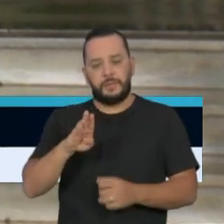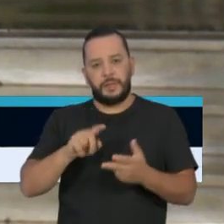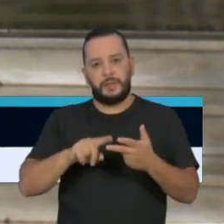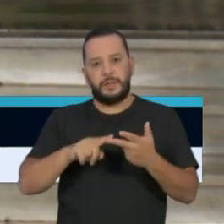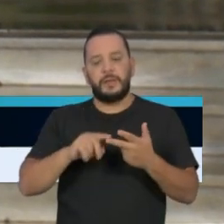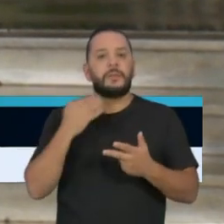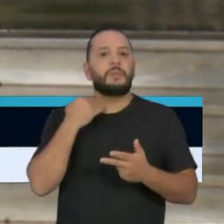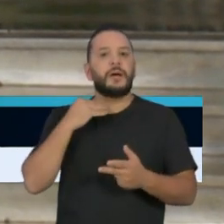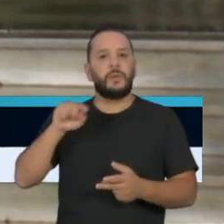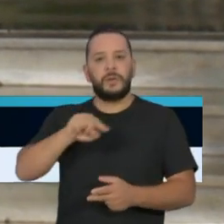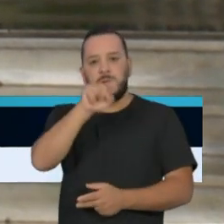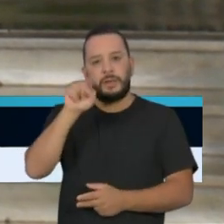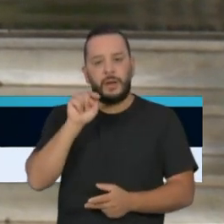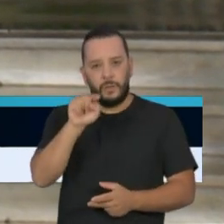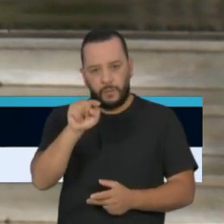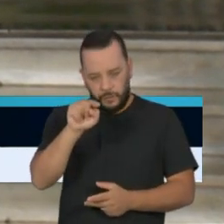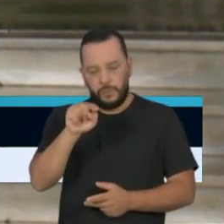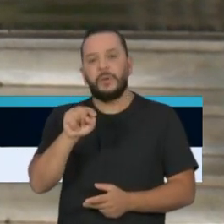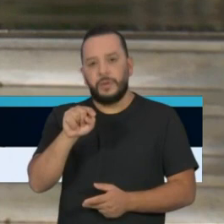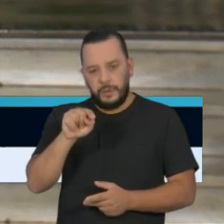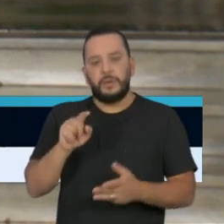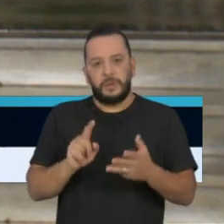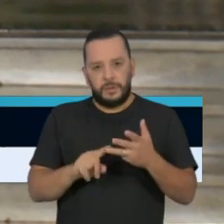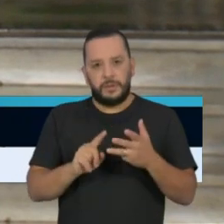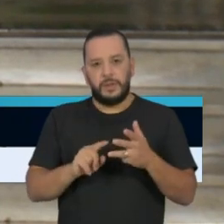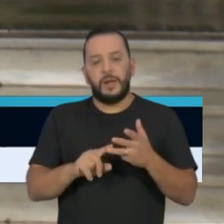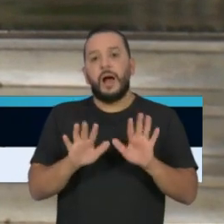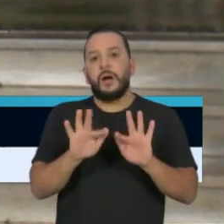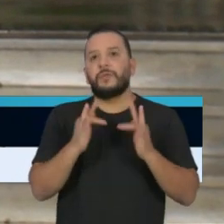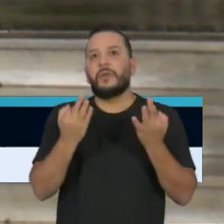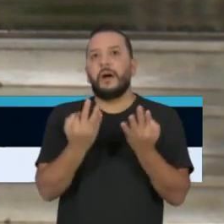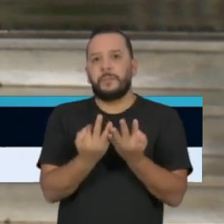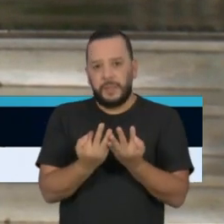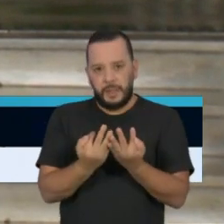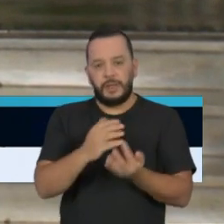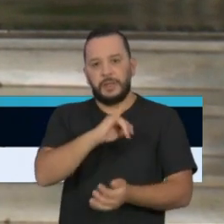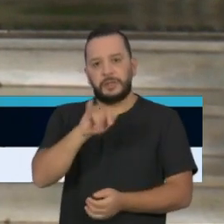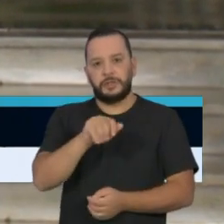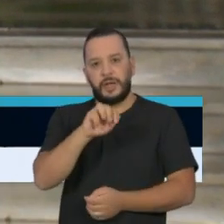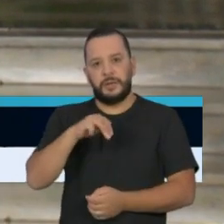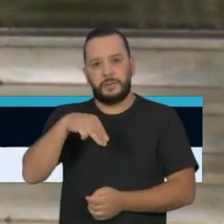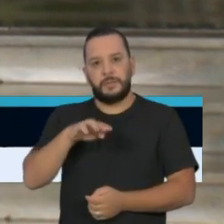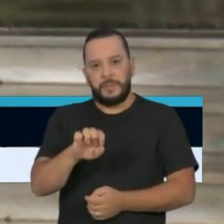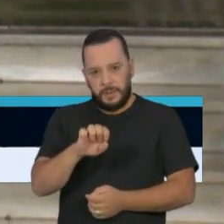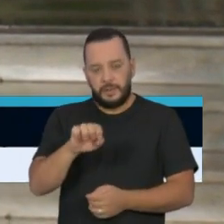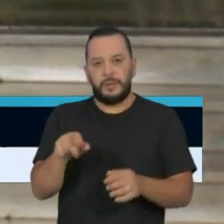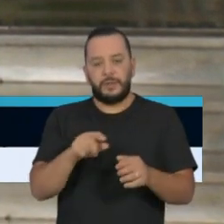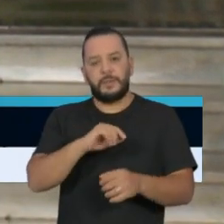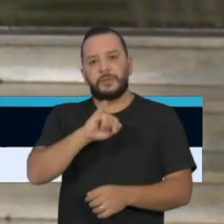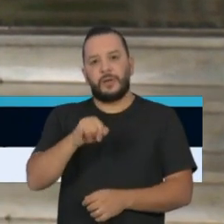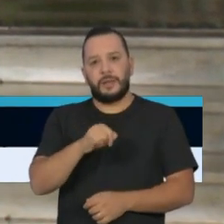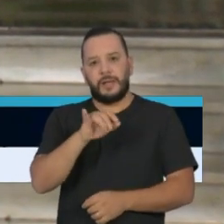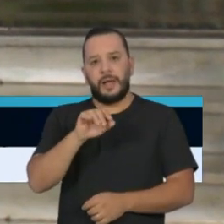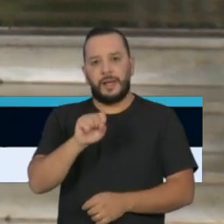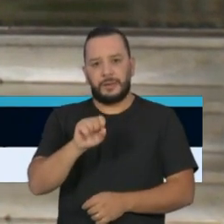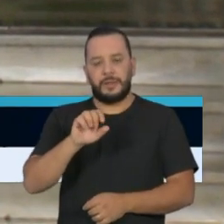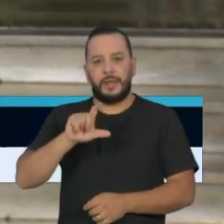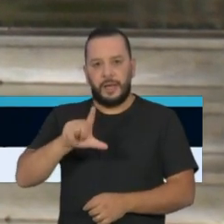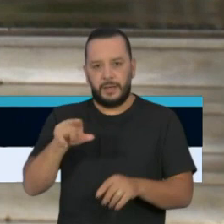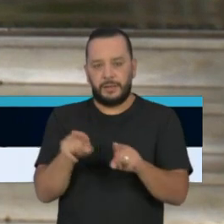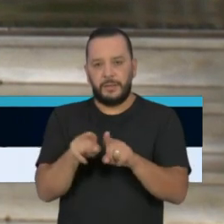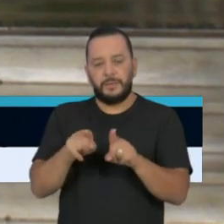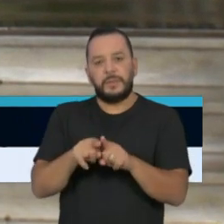Banco Itaú, Banco Itaú Unibanco, a família Jaime Garfinkel, a JSL, a Kid